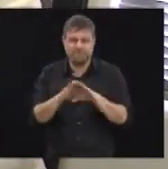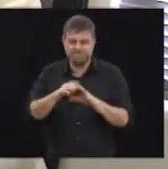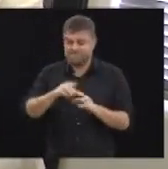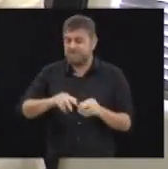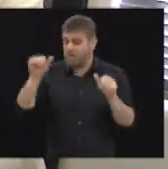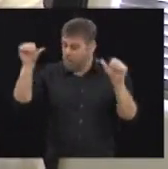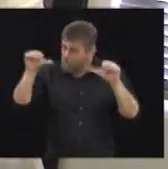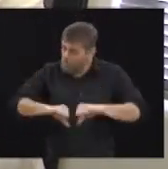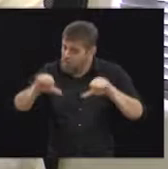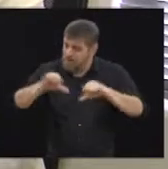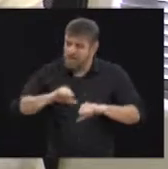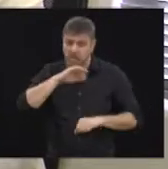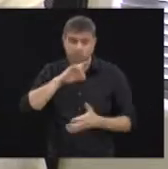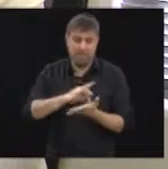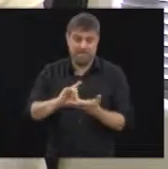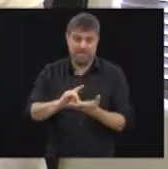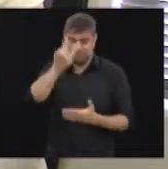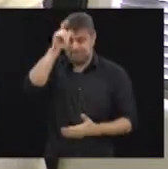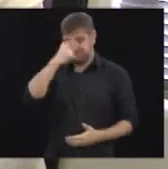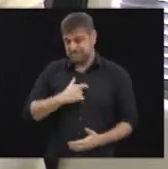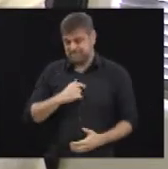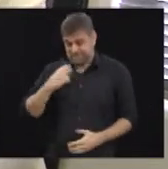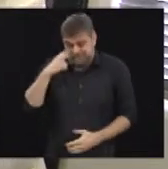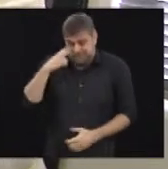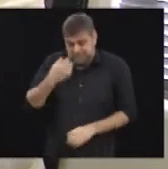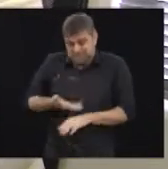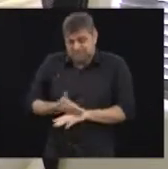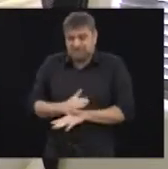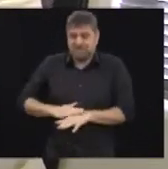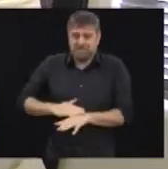também é pior, né, que o paciente se incomoda mais.